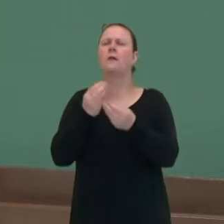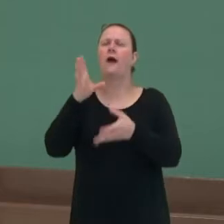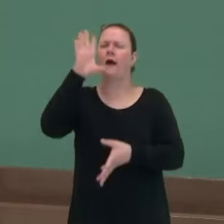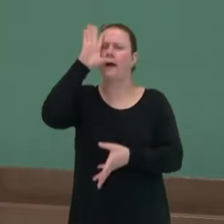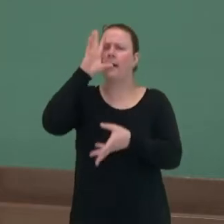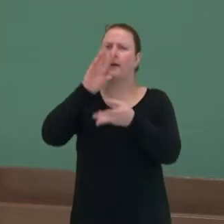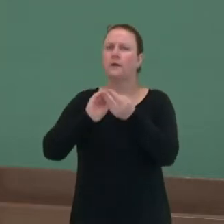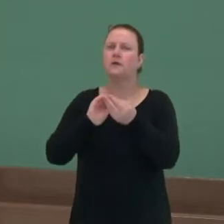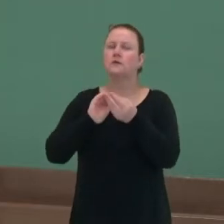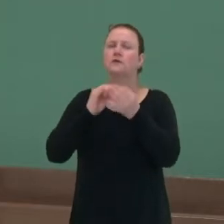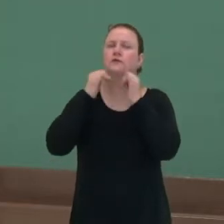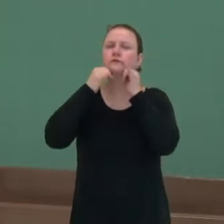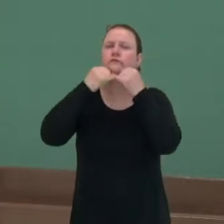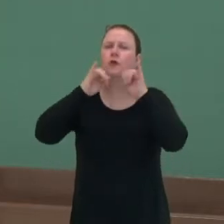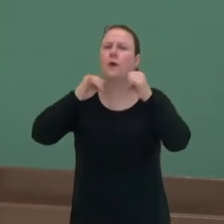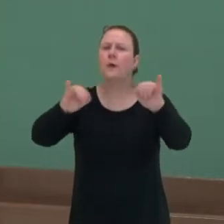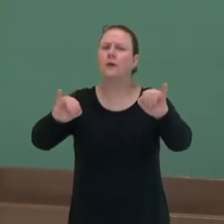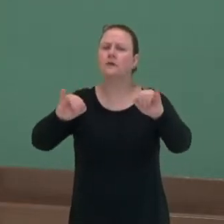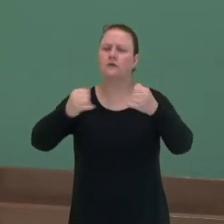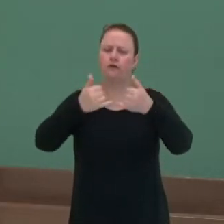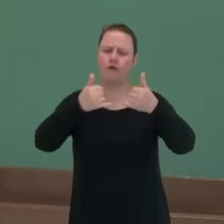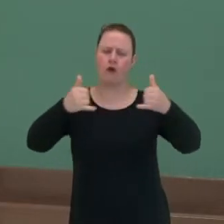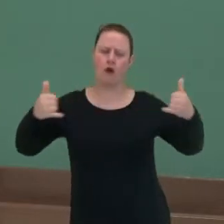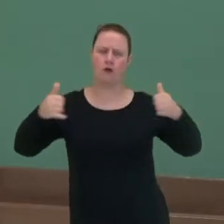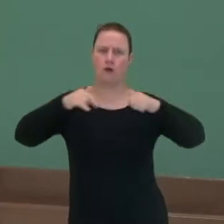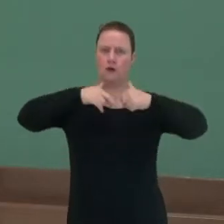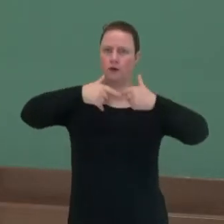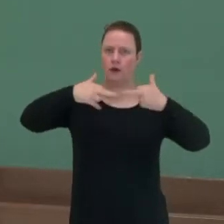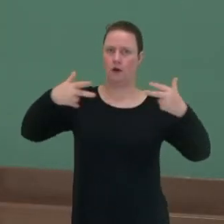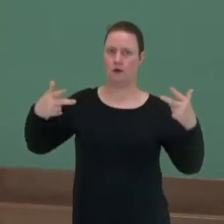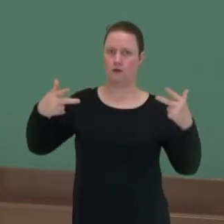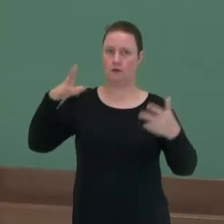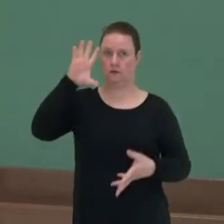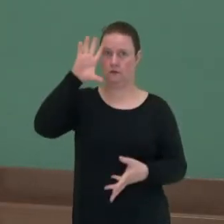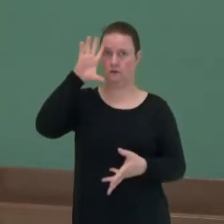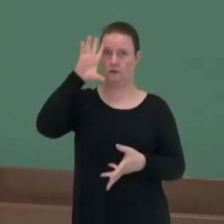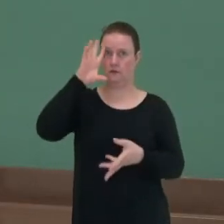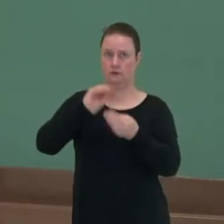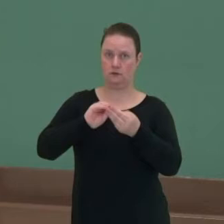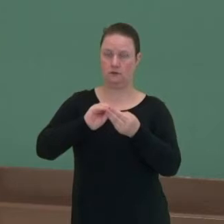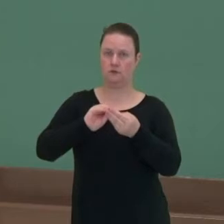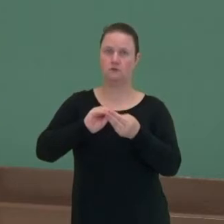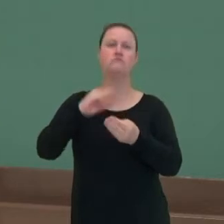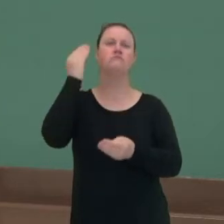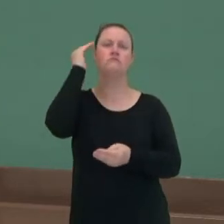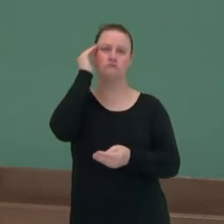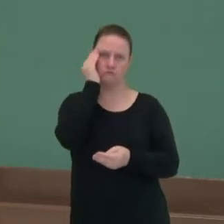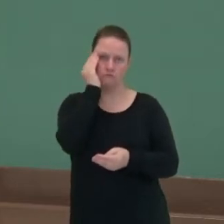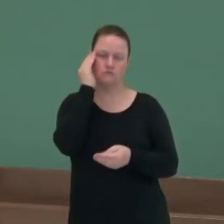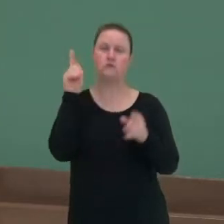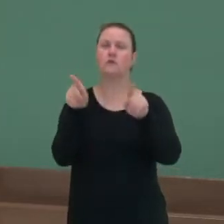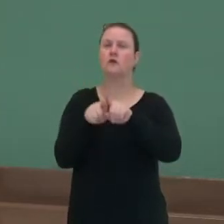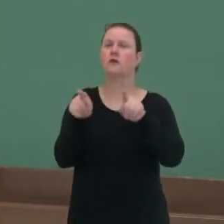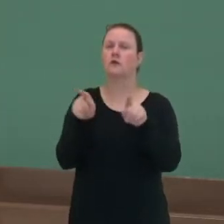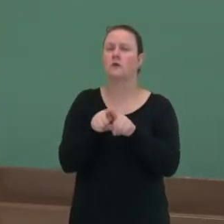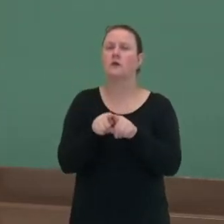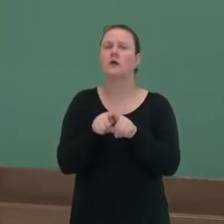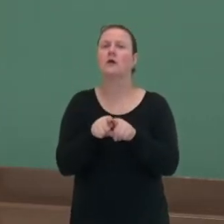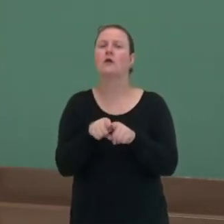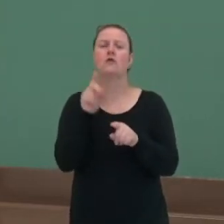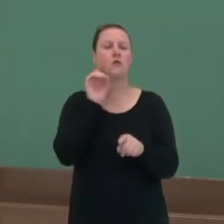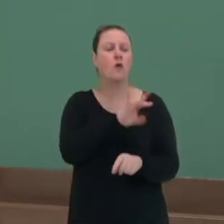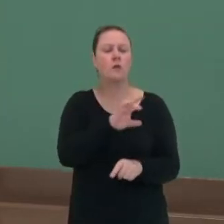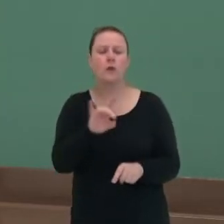o funcionamento dos circuitos elétricos. Eu quero que você entenda, que você compreenda que os circuitos fazem parte do